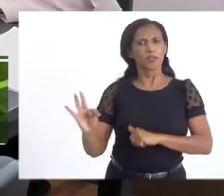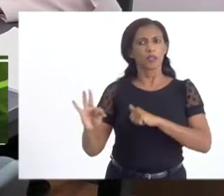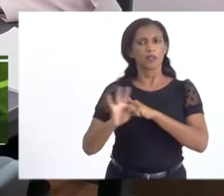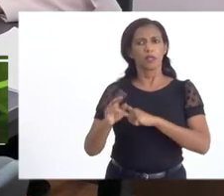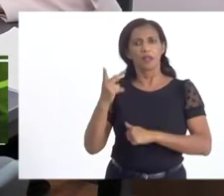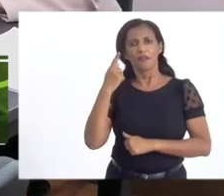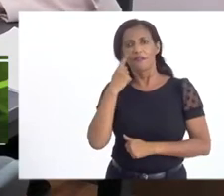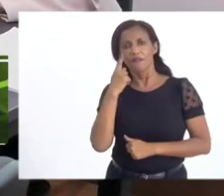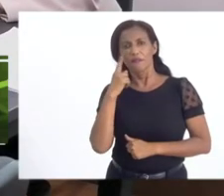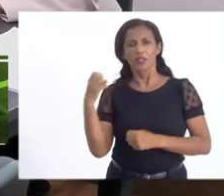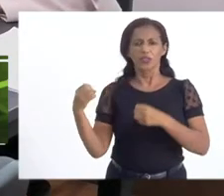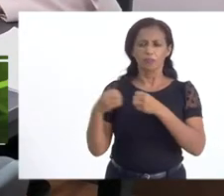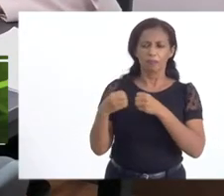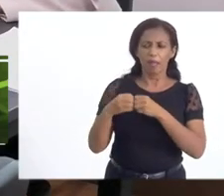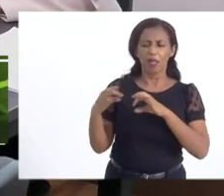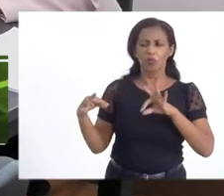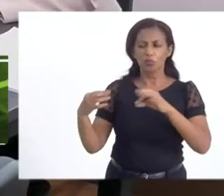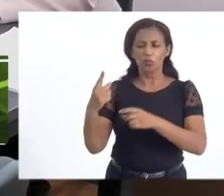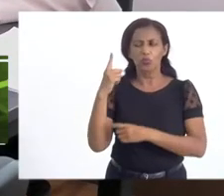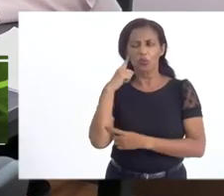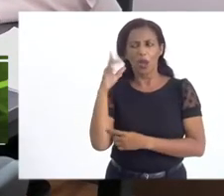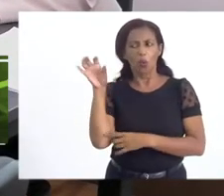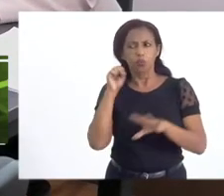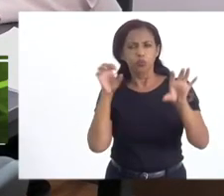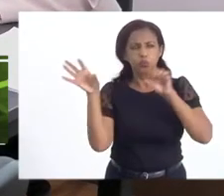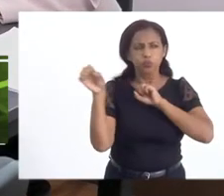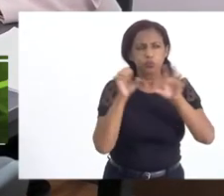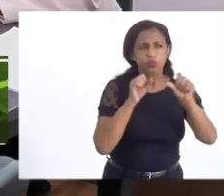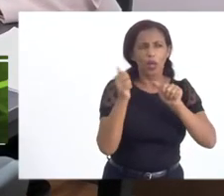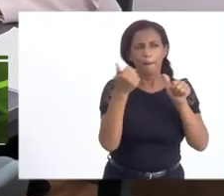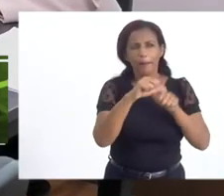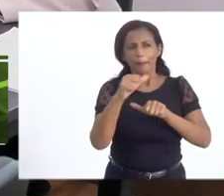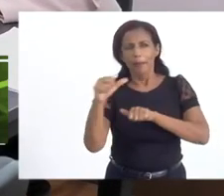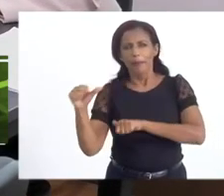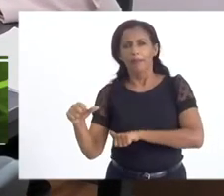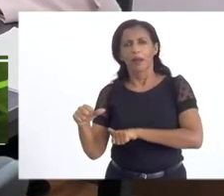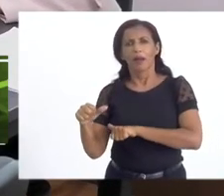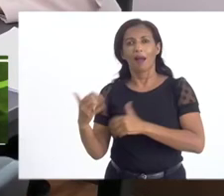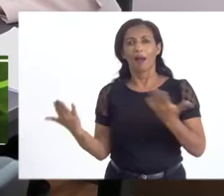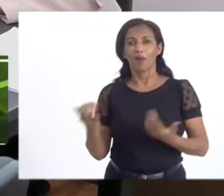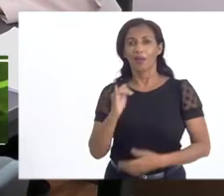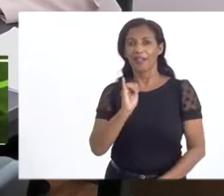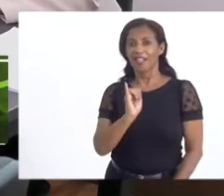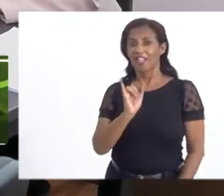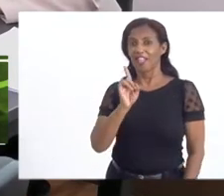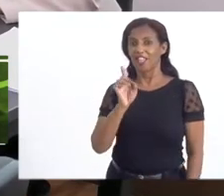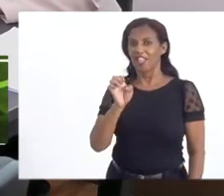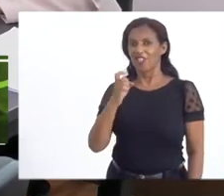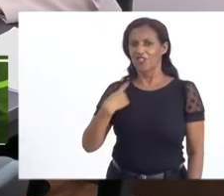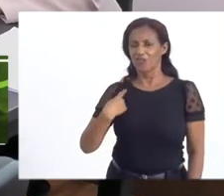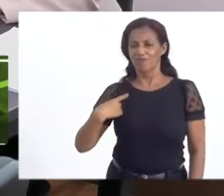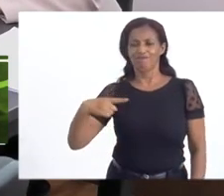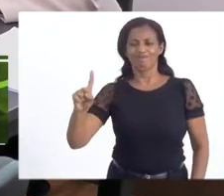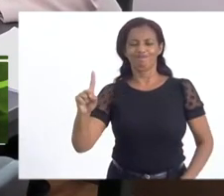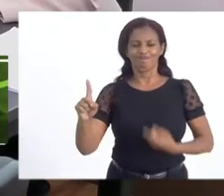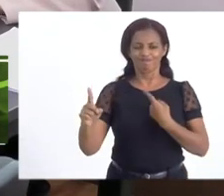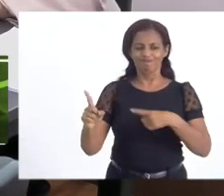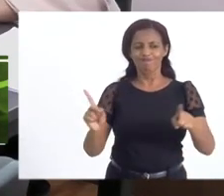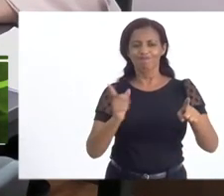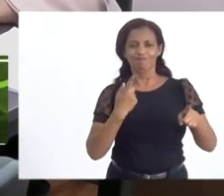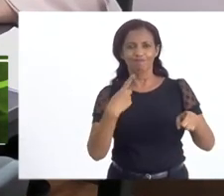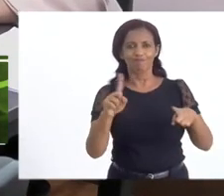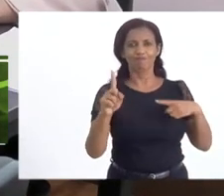para ver de perto as demandas, de tudo aquilo que a gente está ouvindo aqui, fazer realmente o ID, né? E eu acho que